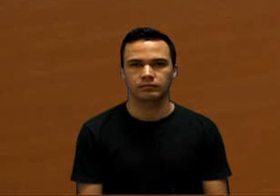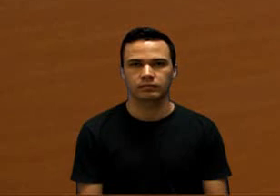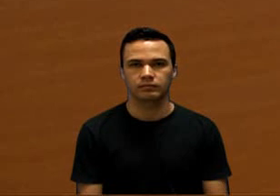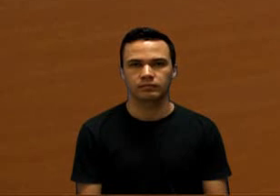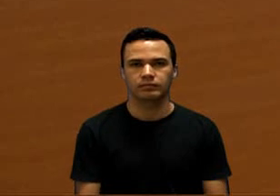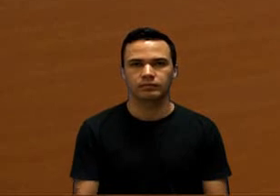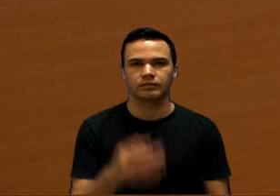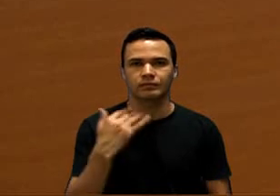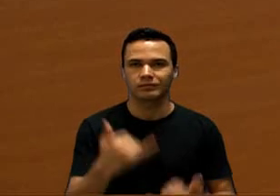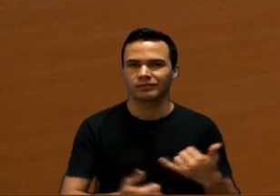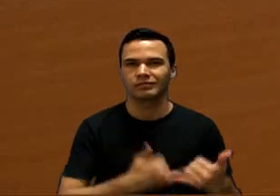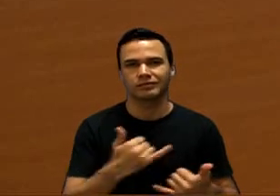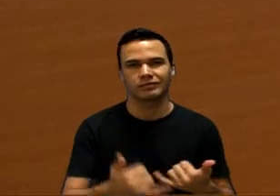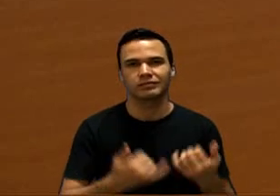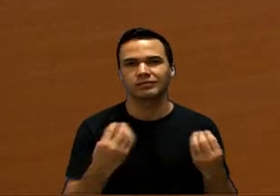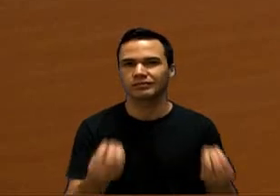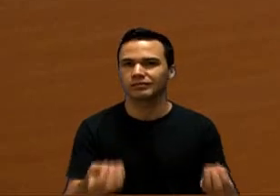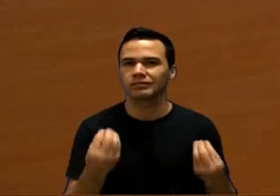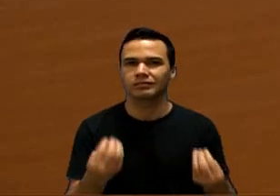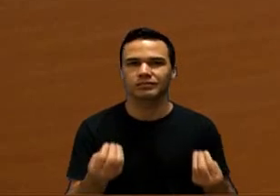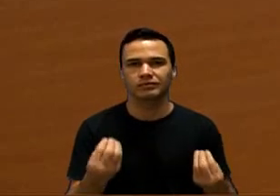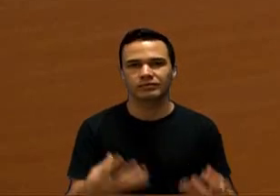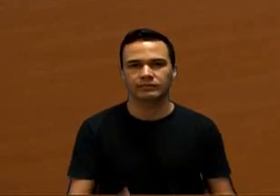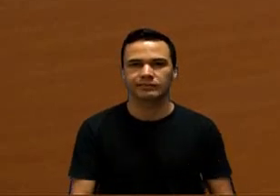então. É brincadeira um negócio desse, viu?